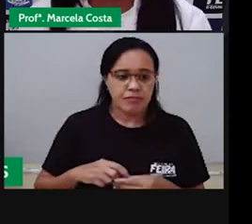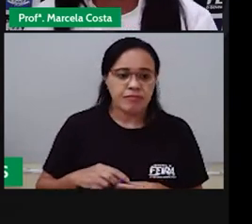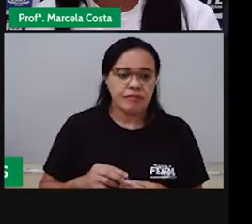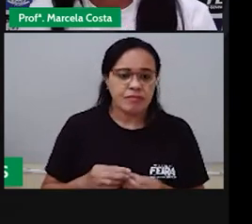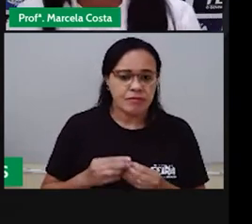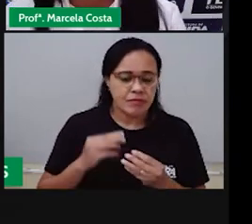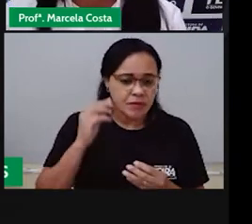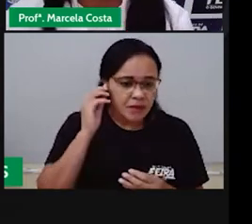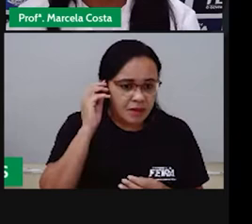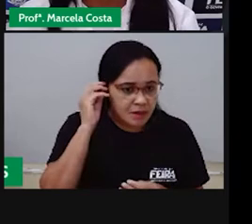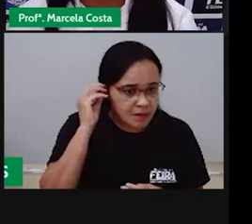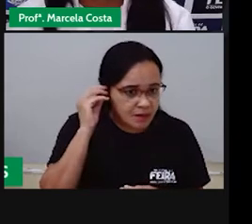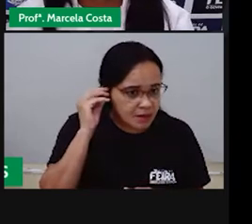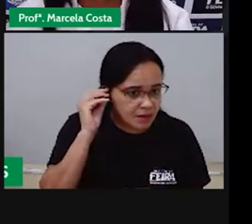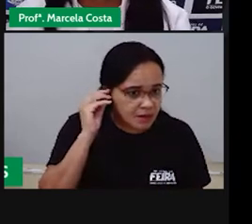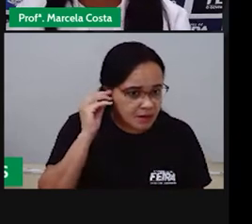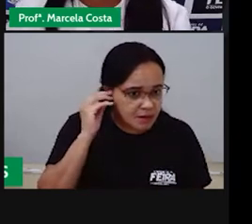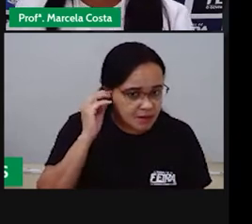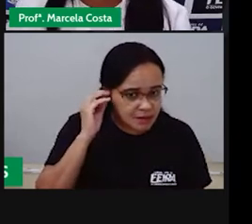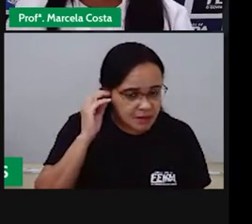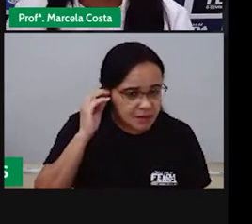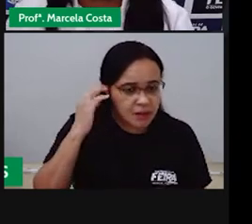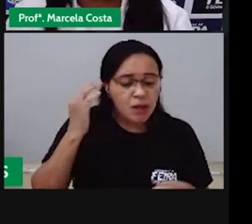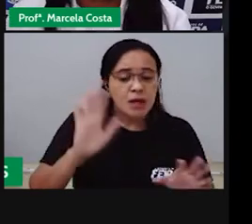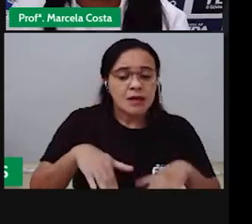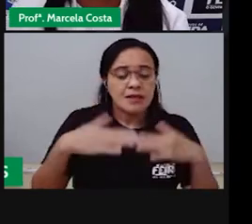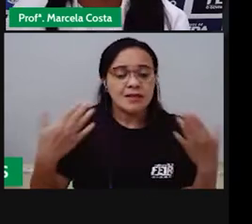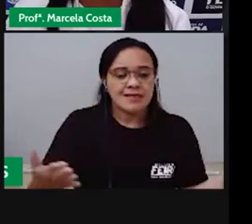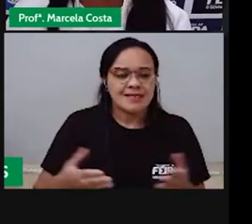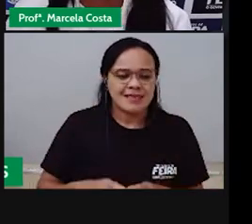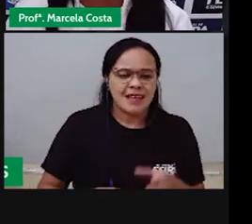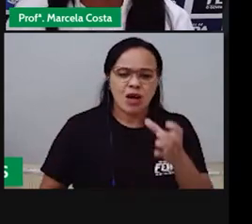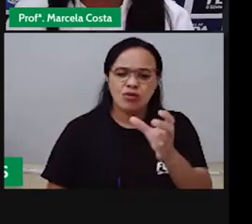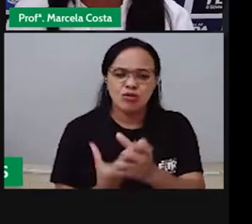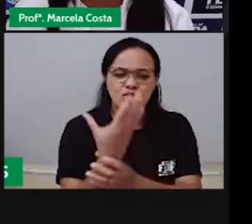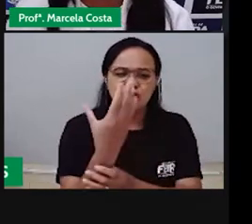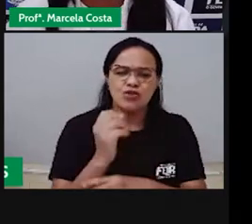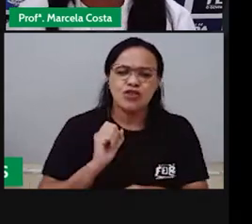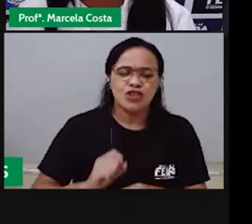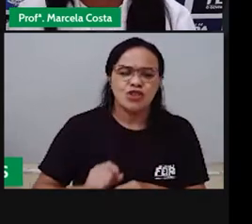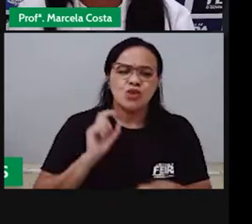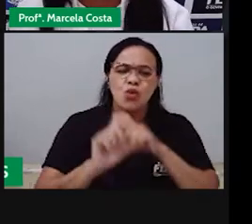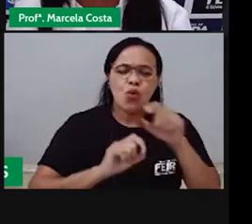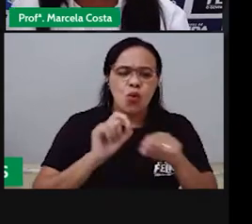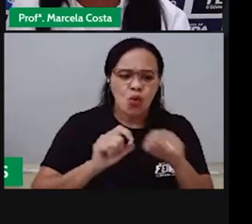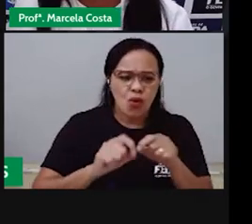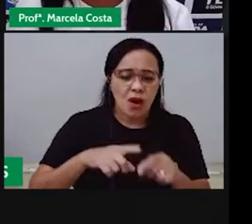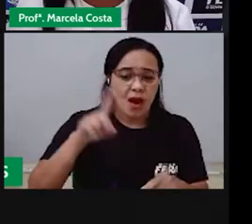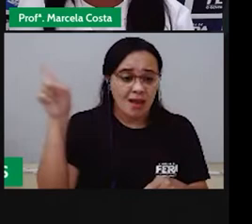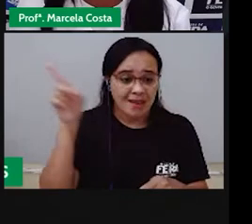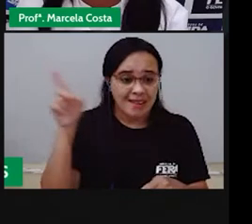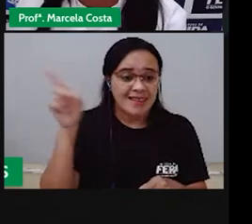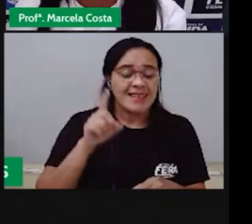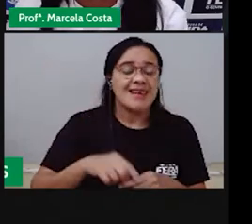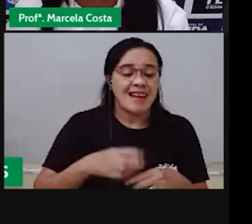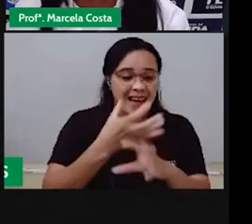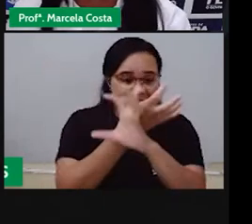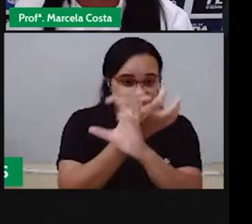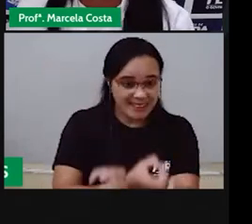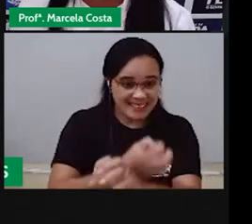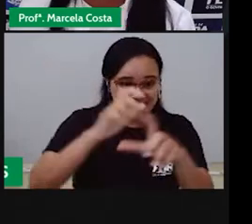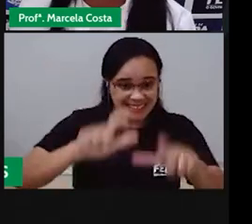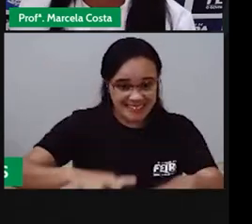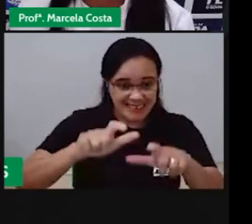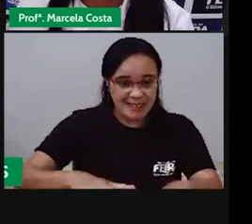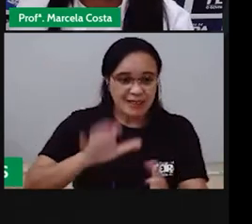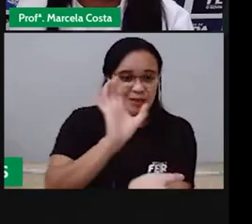veio lá do sertão do Pernambuco e está muito ligado aos cangaceiros que